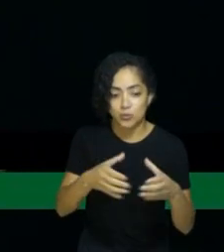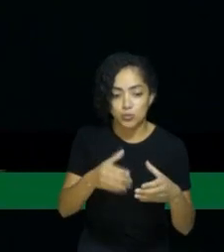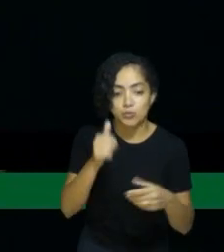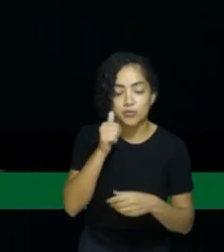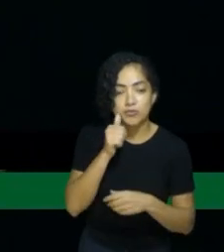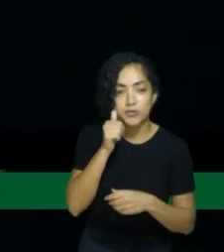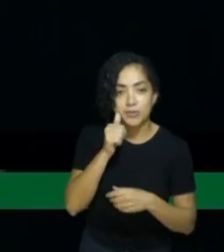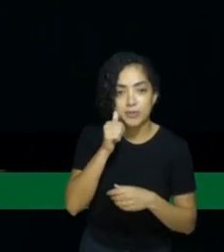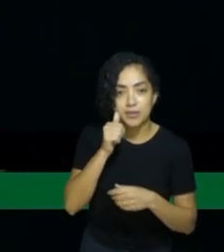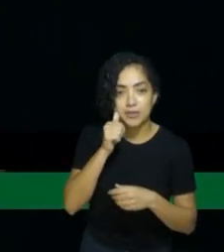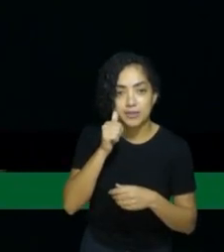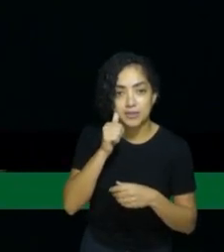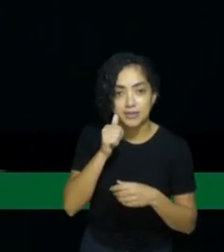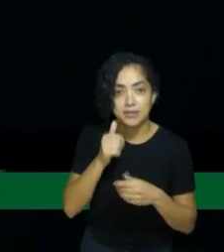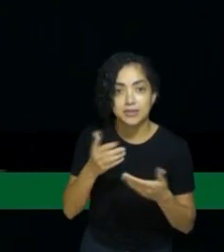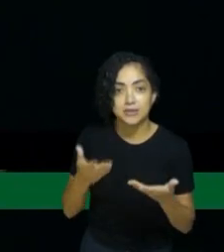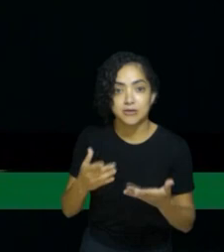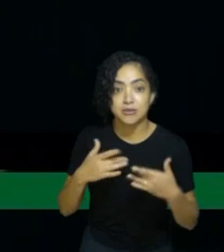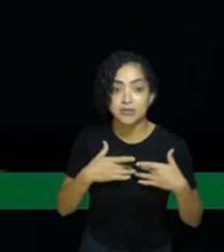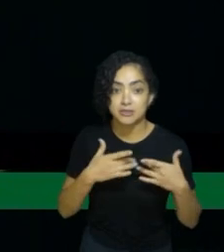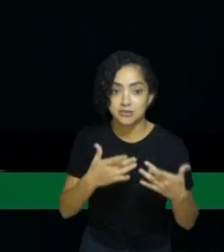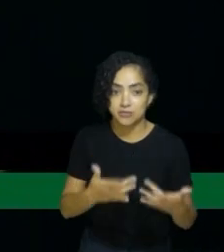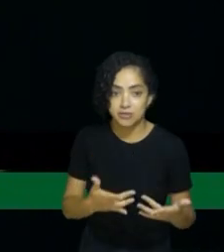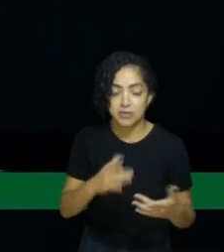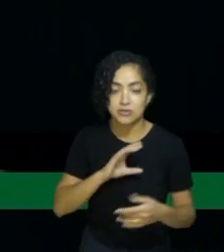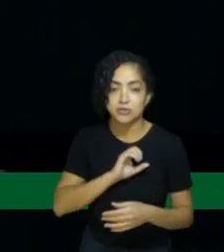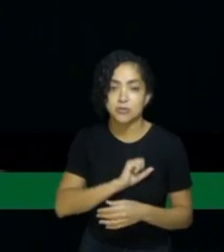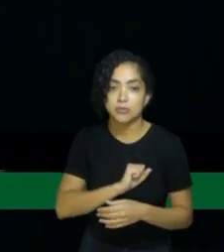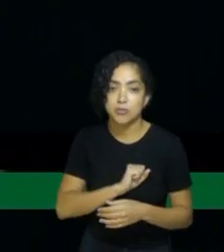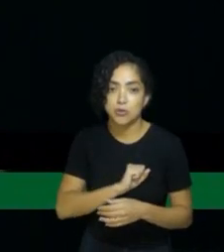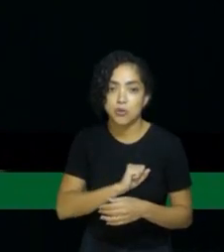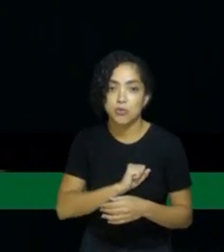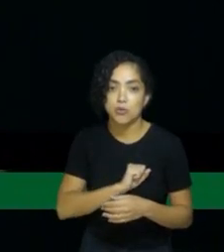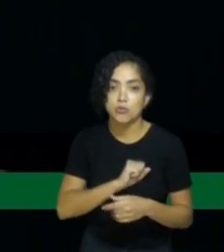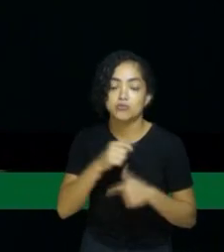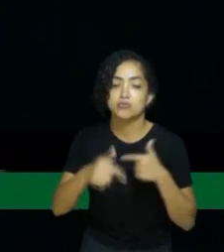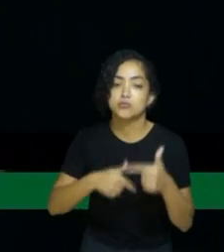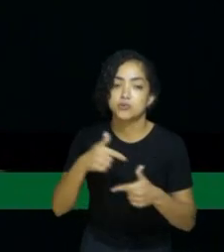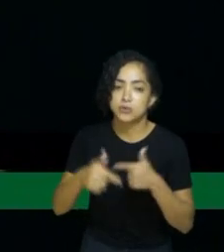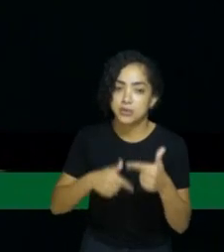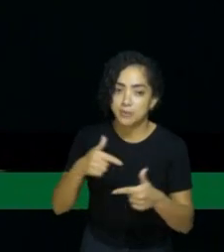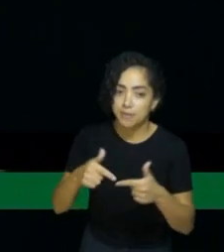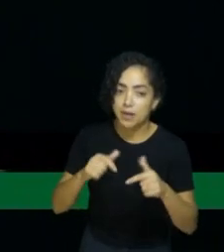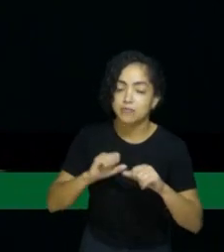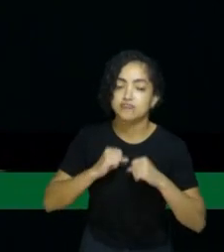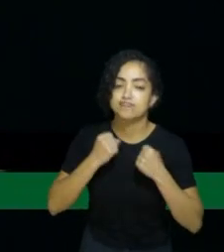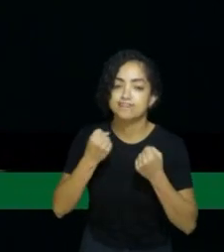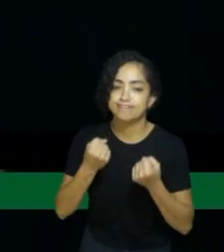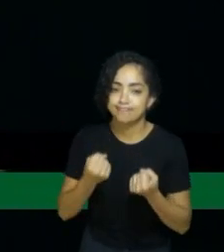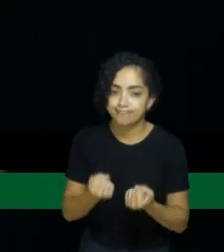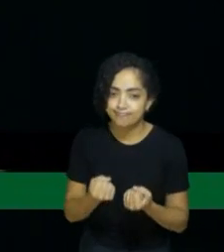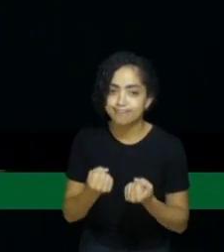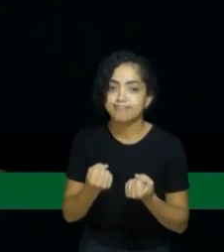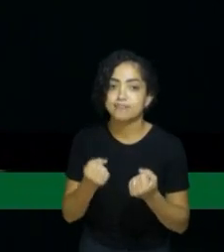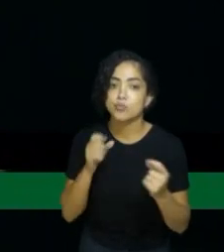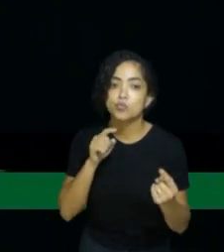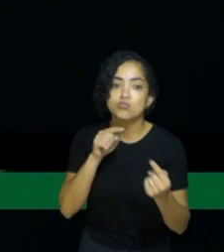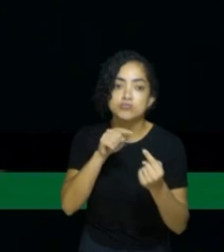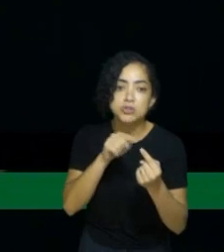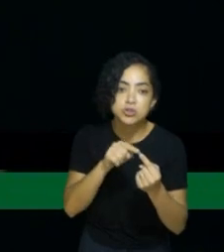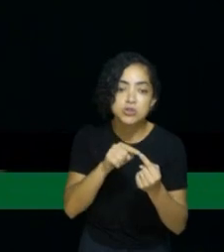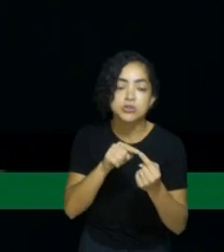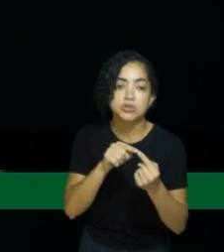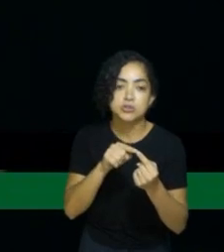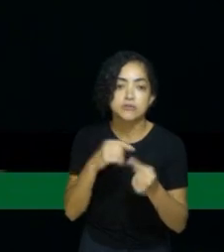feminina desse voluntariado de amor trabalho de dedicação por uma causa tão nobre